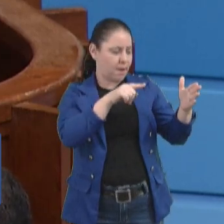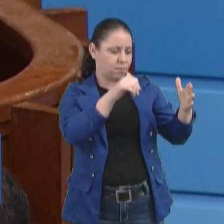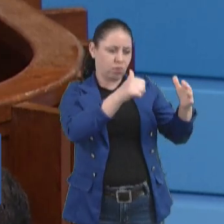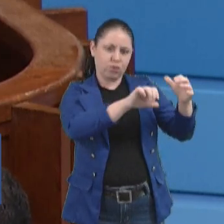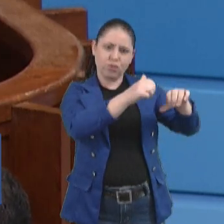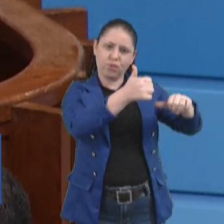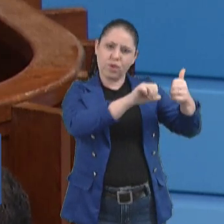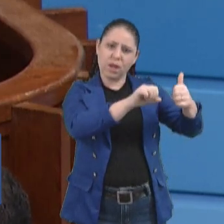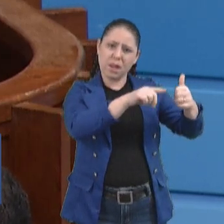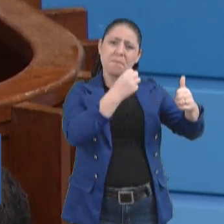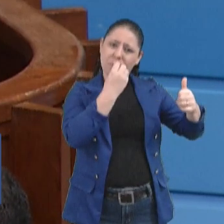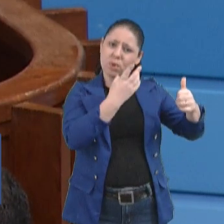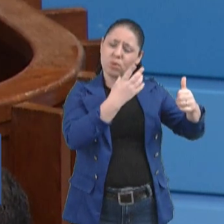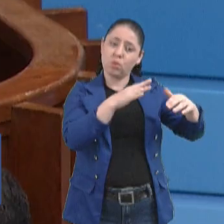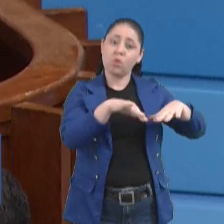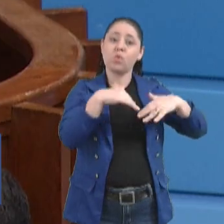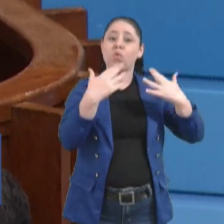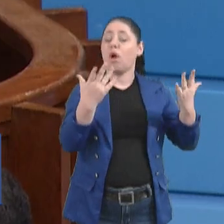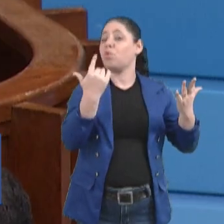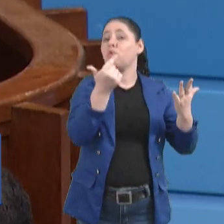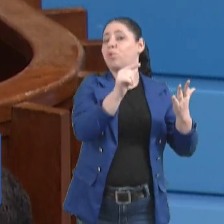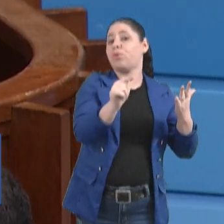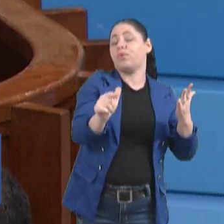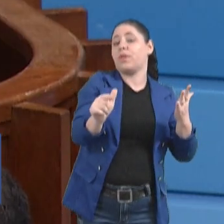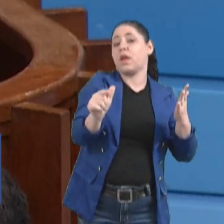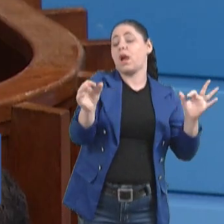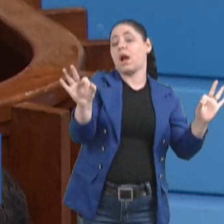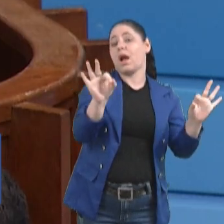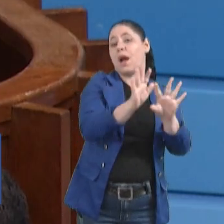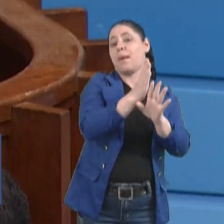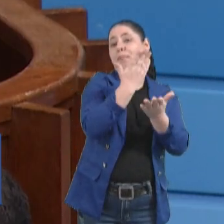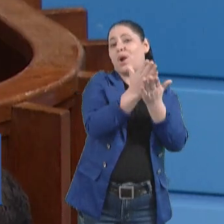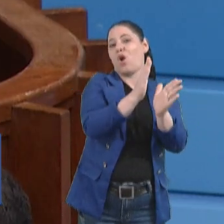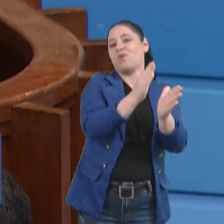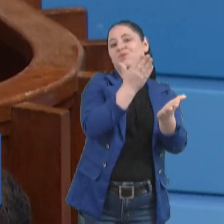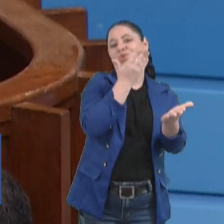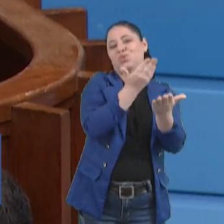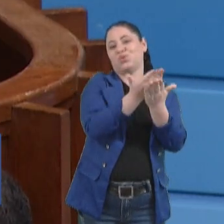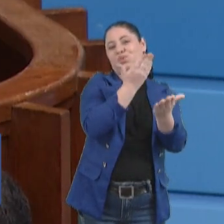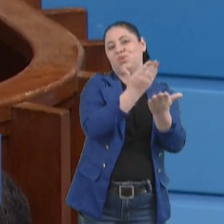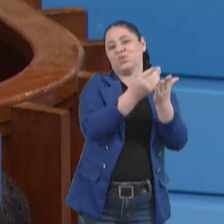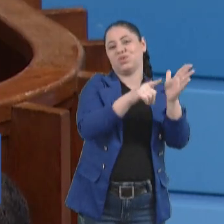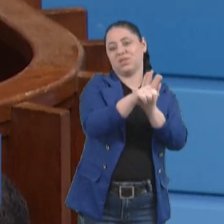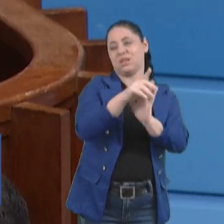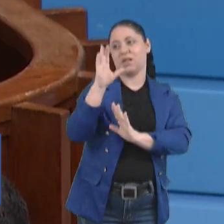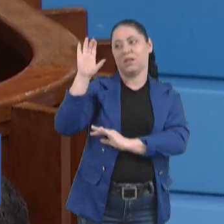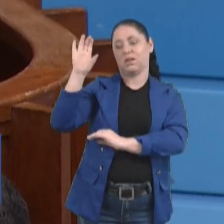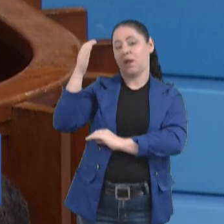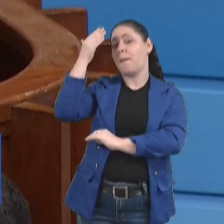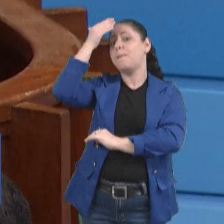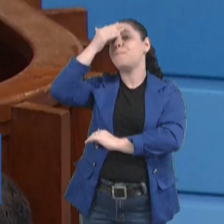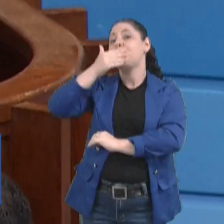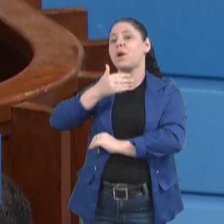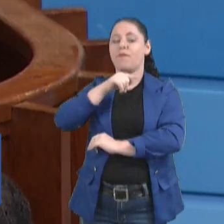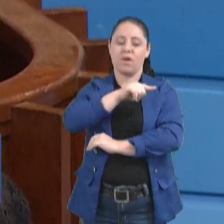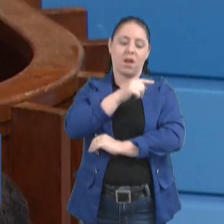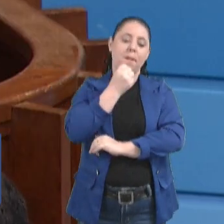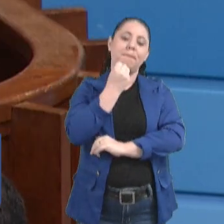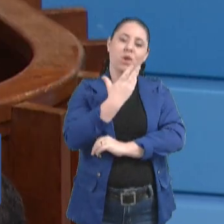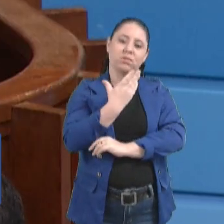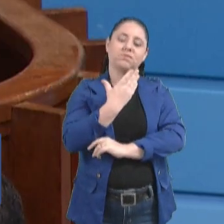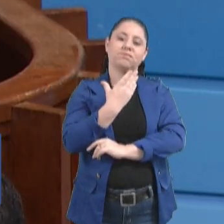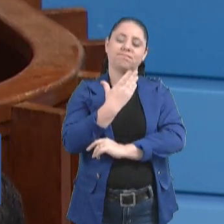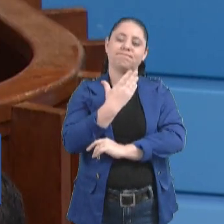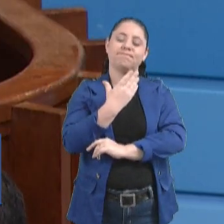benéfica, quando não concluído os estudos científicos sobre aquela matéria,